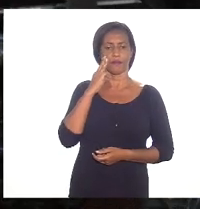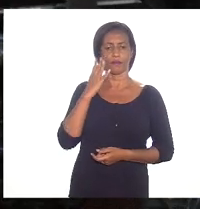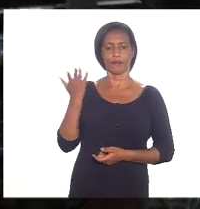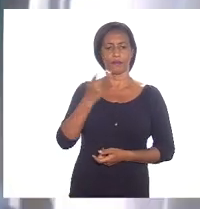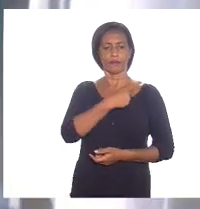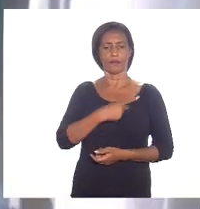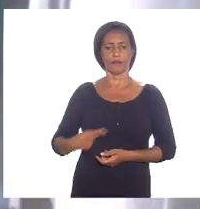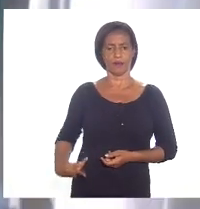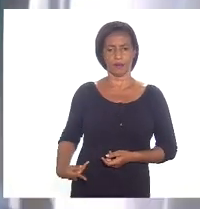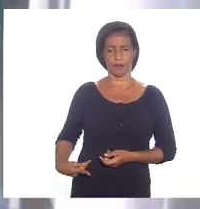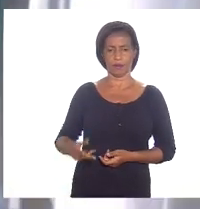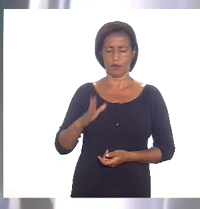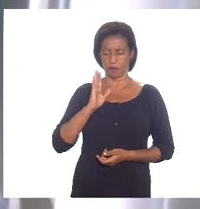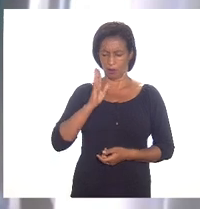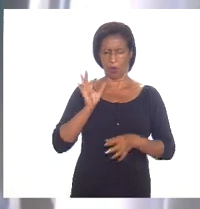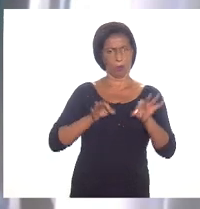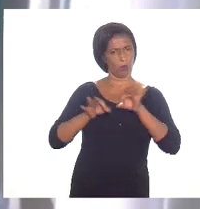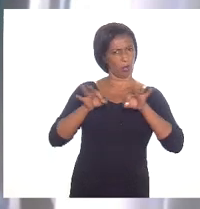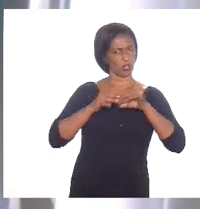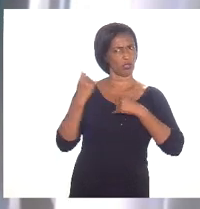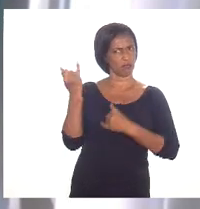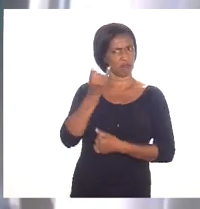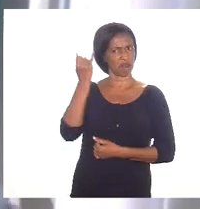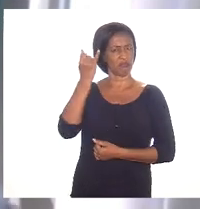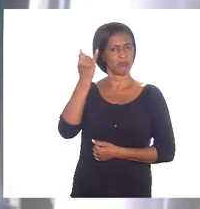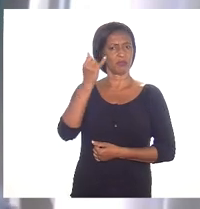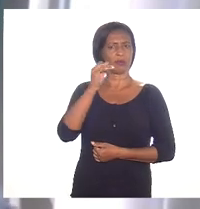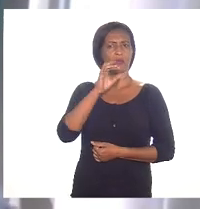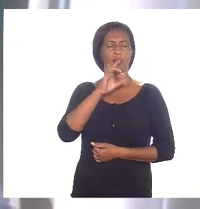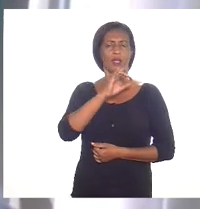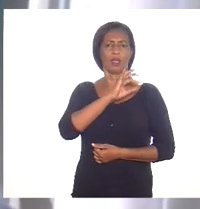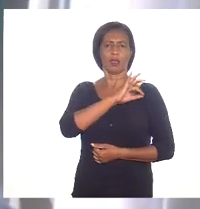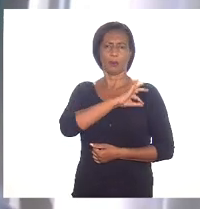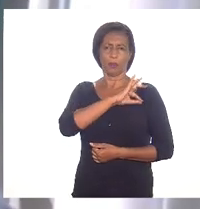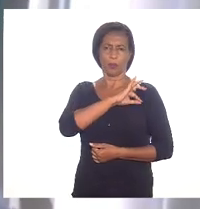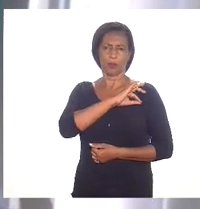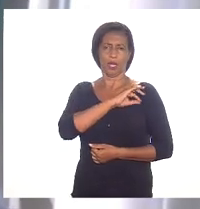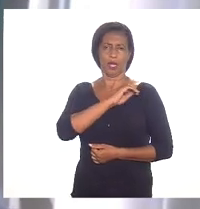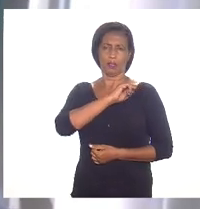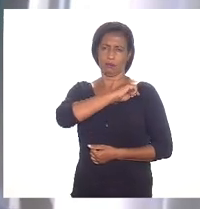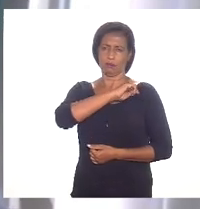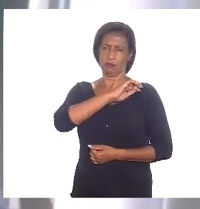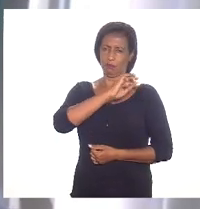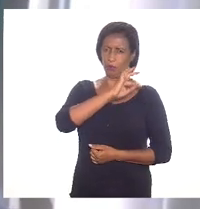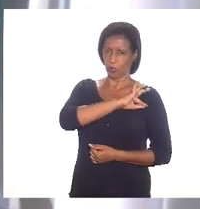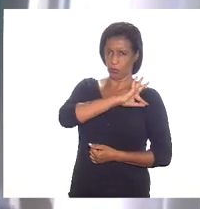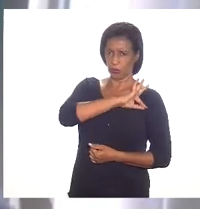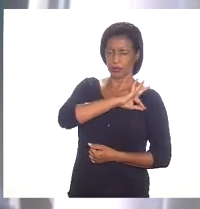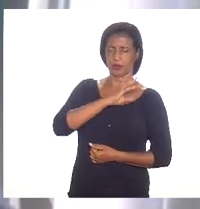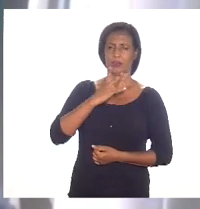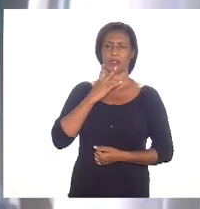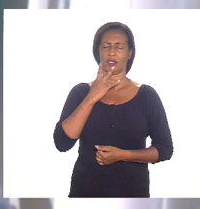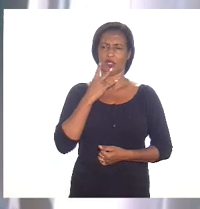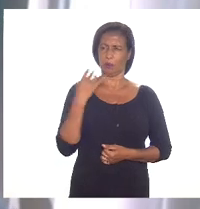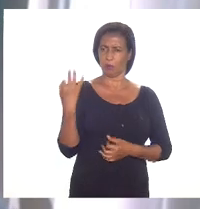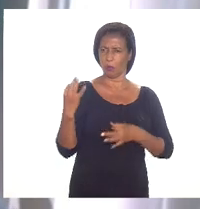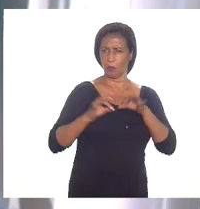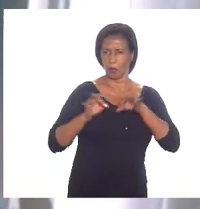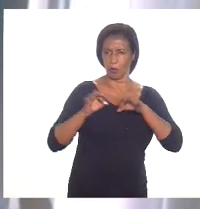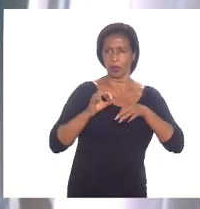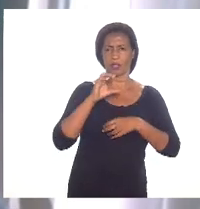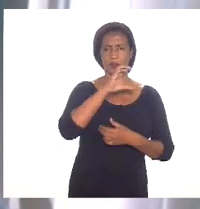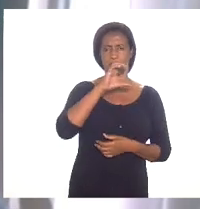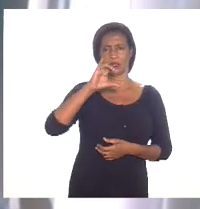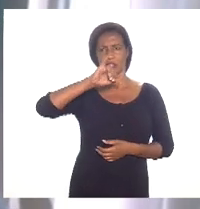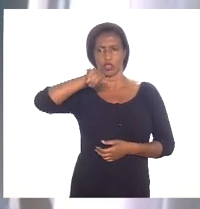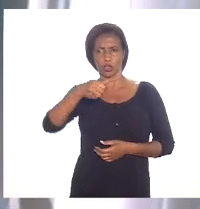presidente, o projeto é importante. A deputada Marta Rocha fez 4 emendas que ajudam, aprimoram o projeto. Eu percebi que a CCJ